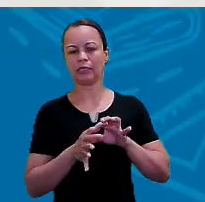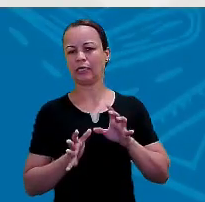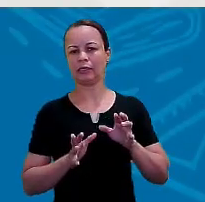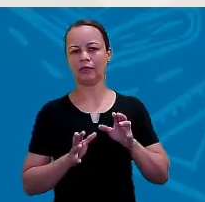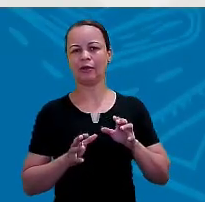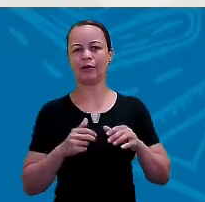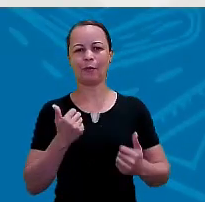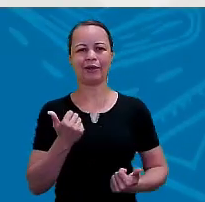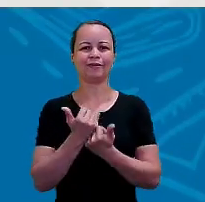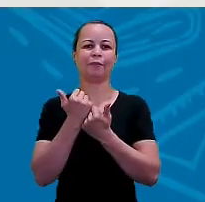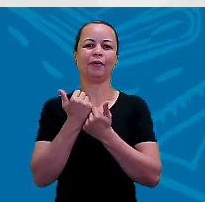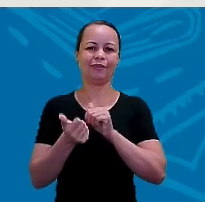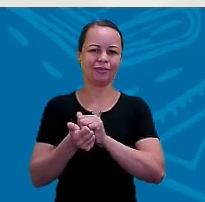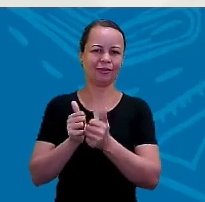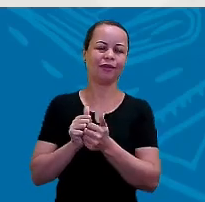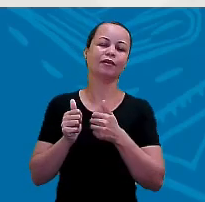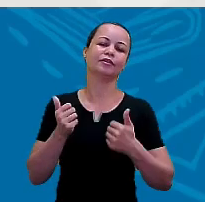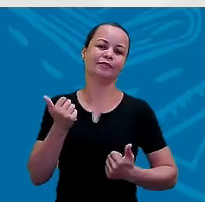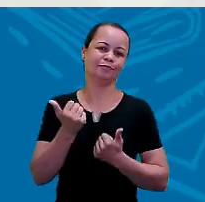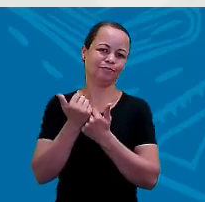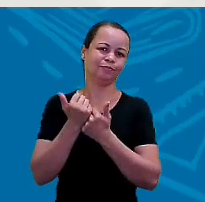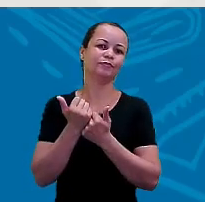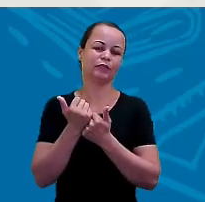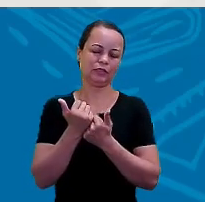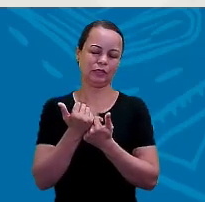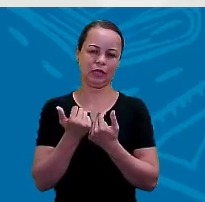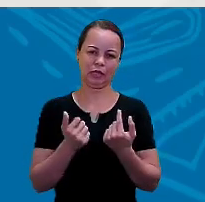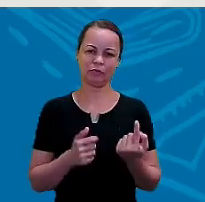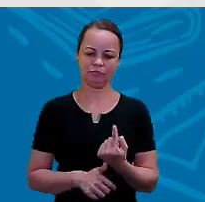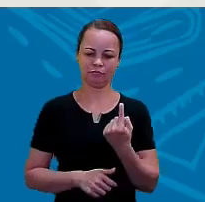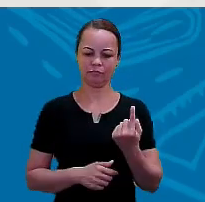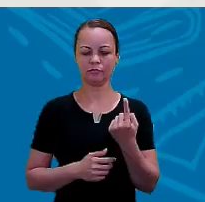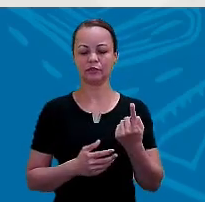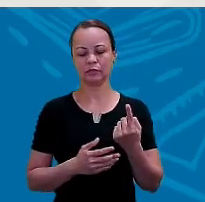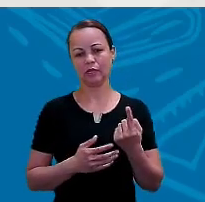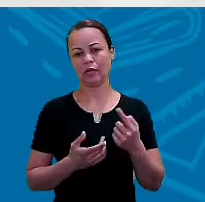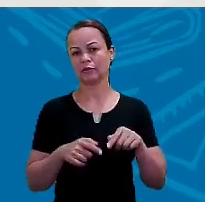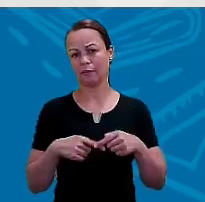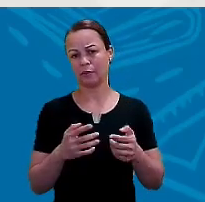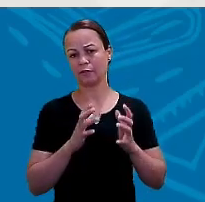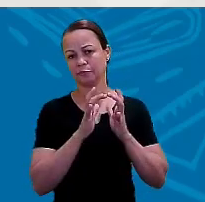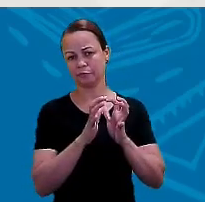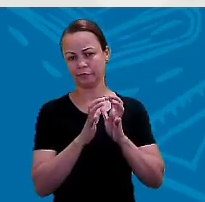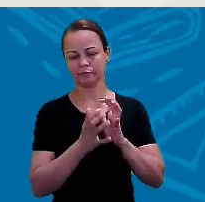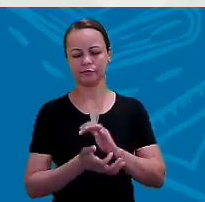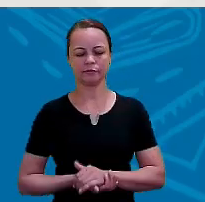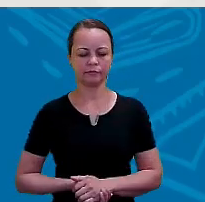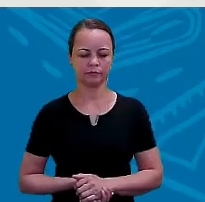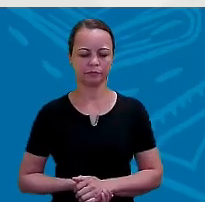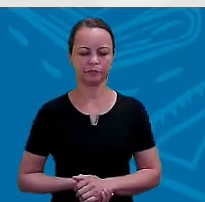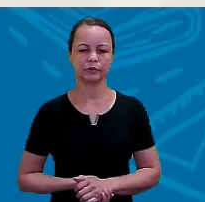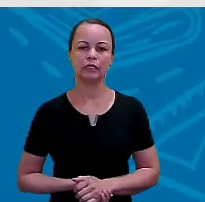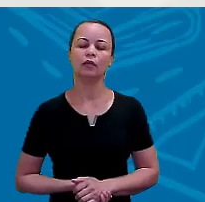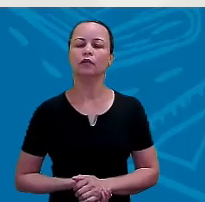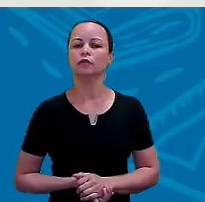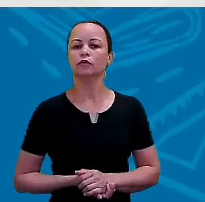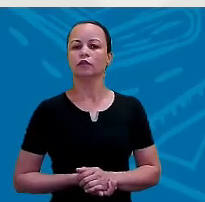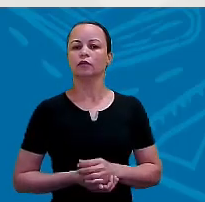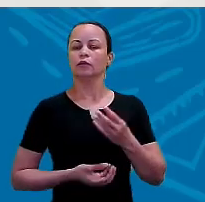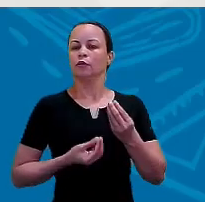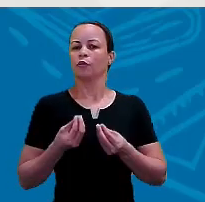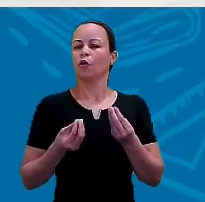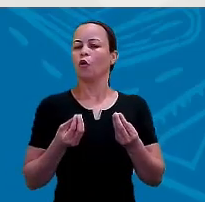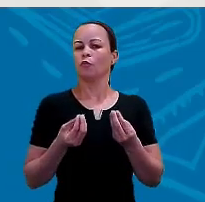Você vê que ele é um órgão que ele é o quê? Independente até mesmo do cérebro. Então não tem como a gente não dizer com